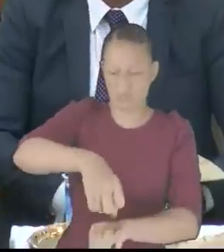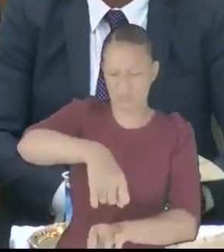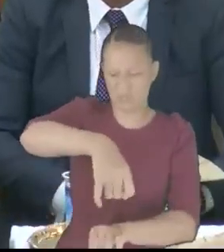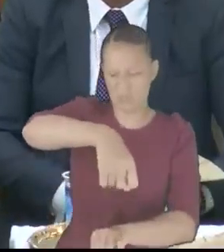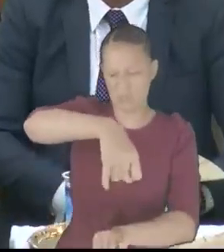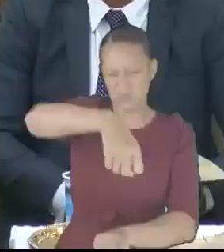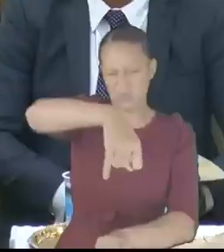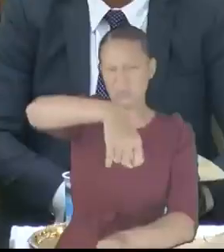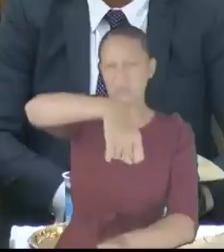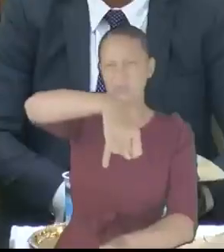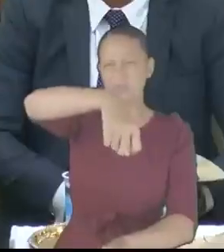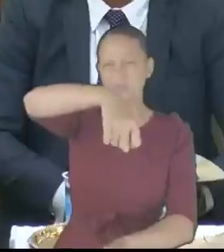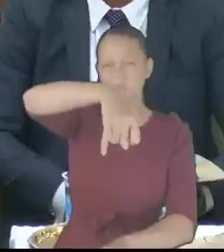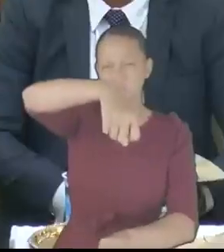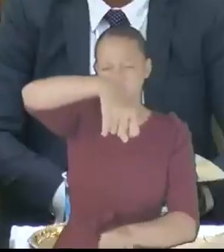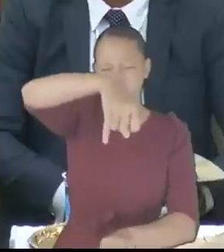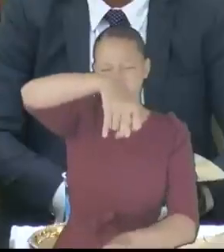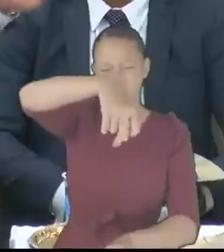grande,